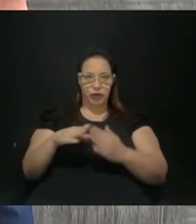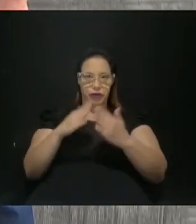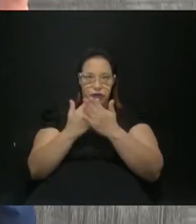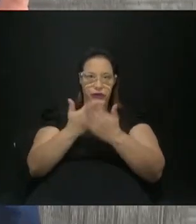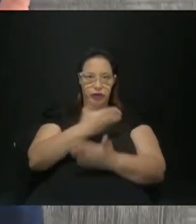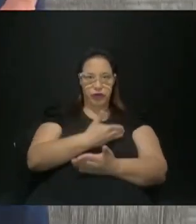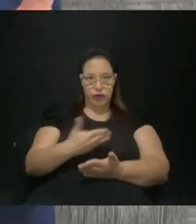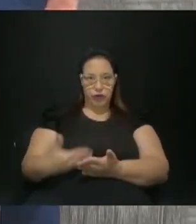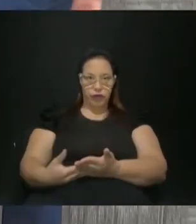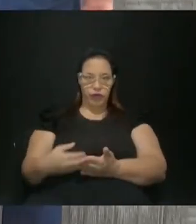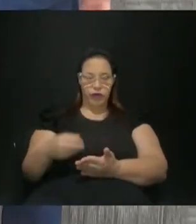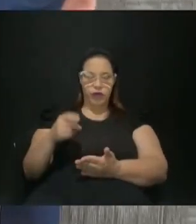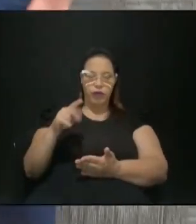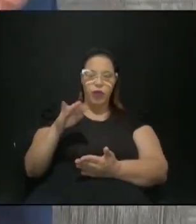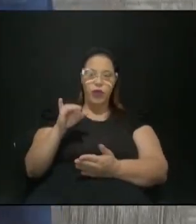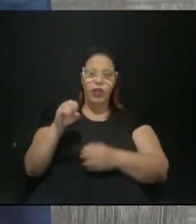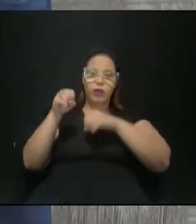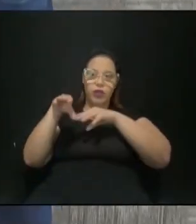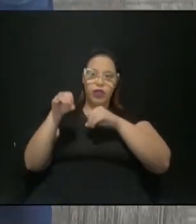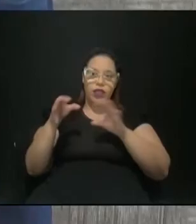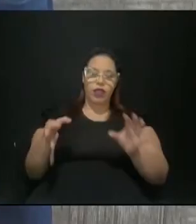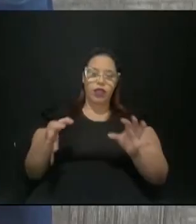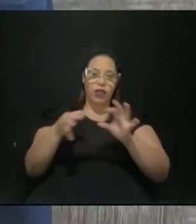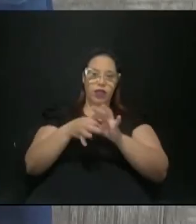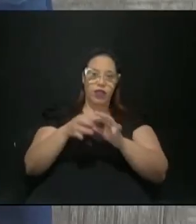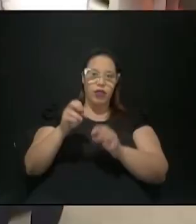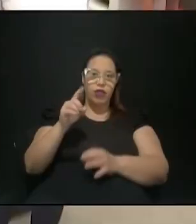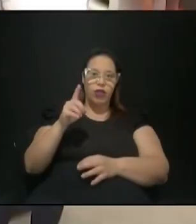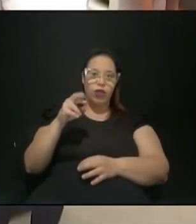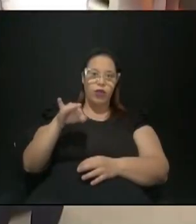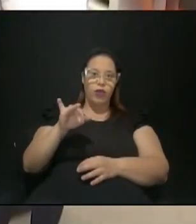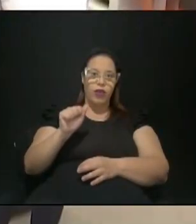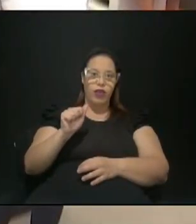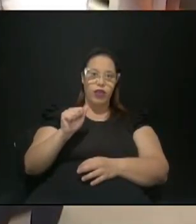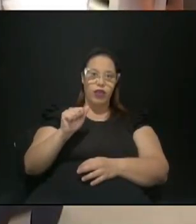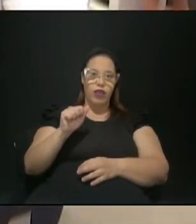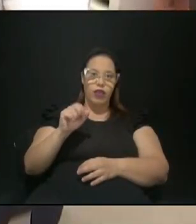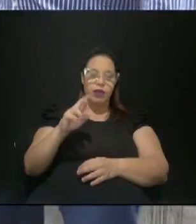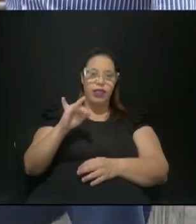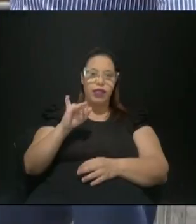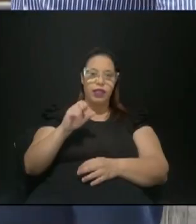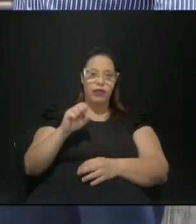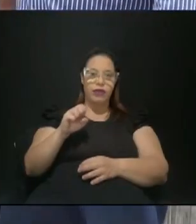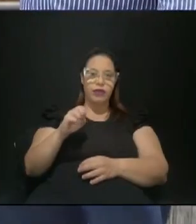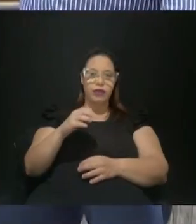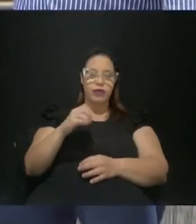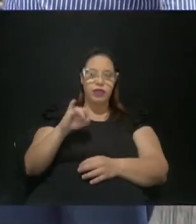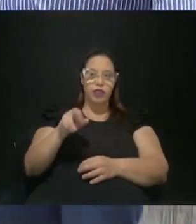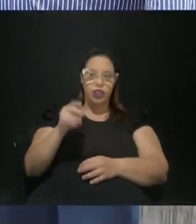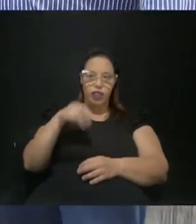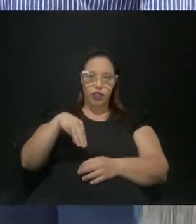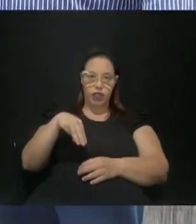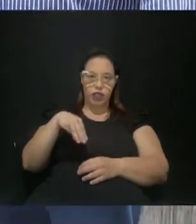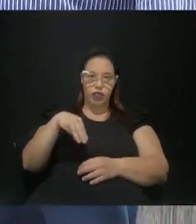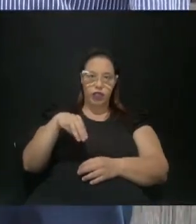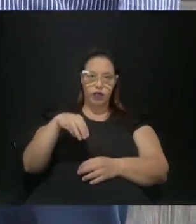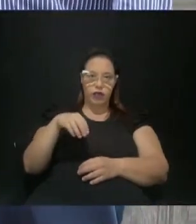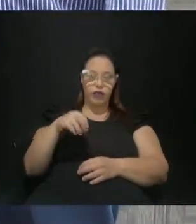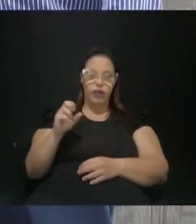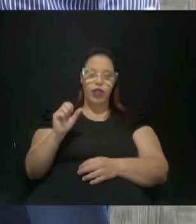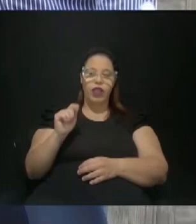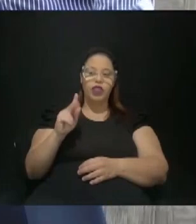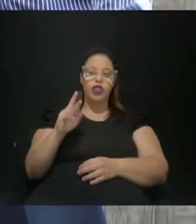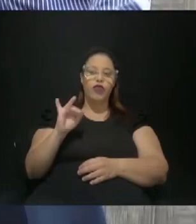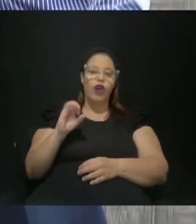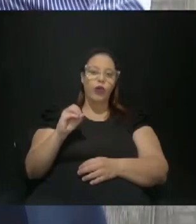Programa de Ensino Integral Dona Veneranda Martins Siqueira, no Jardim Mercedes. E o Adivaldo Francisco